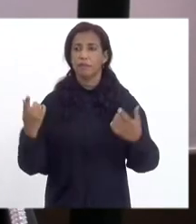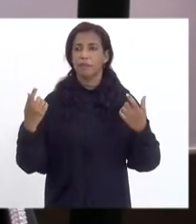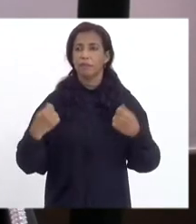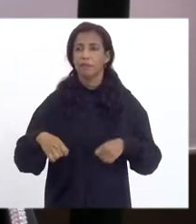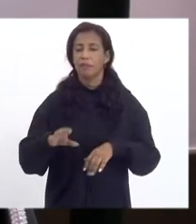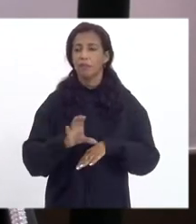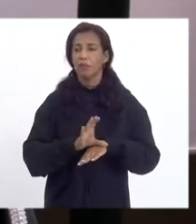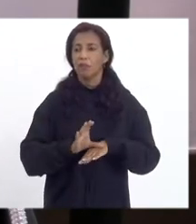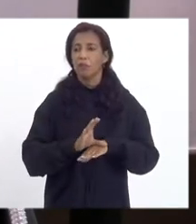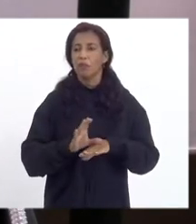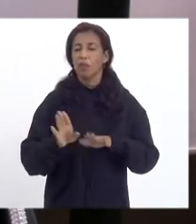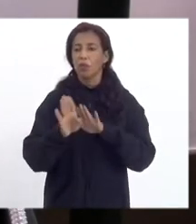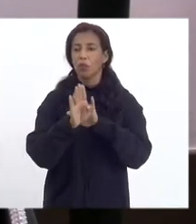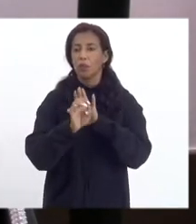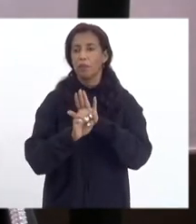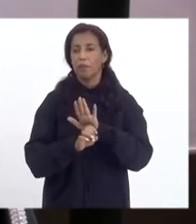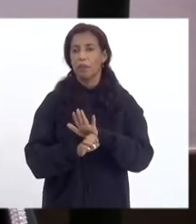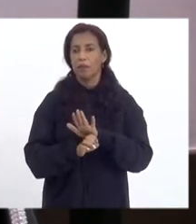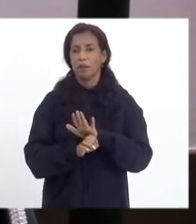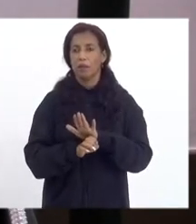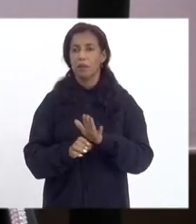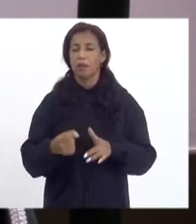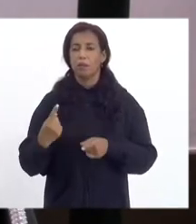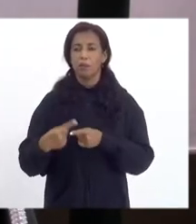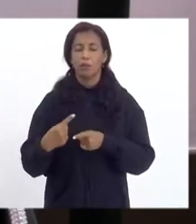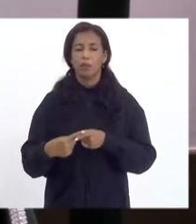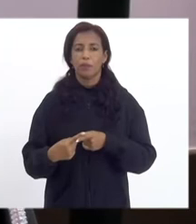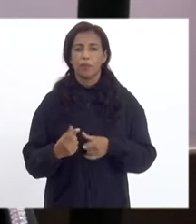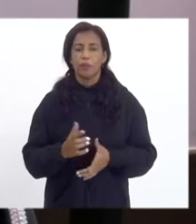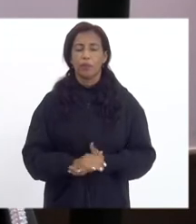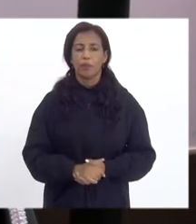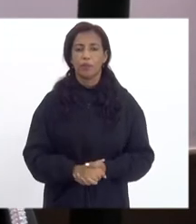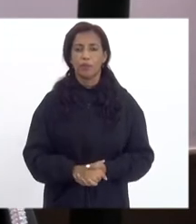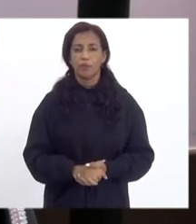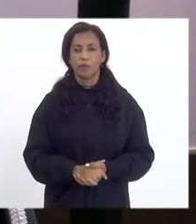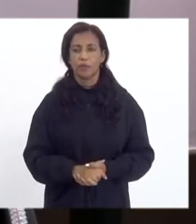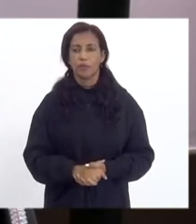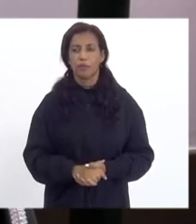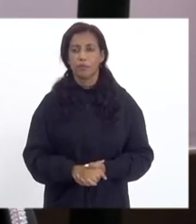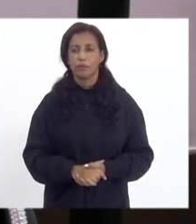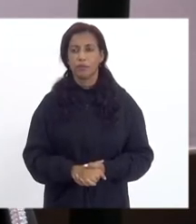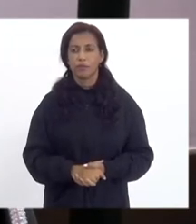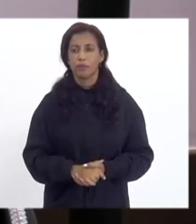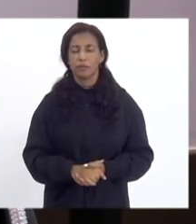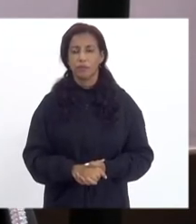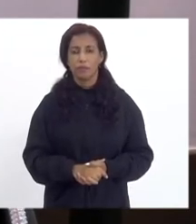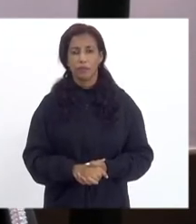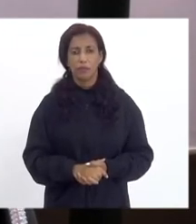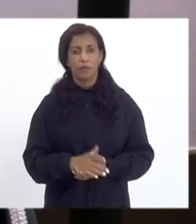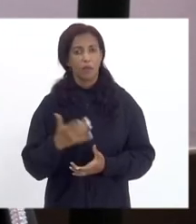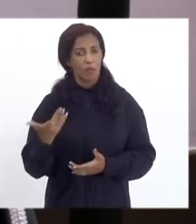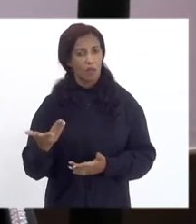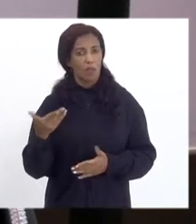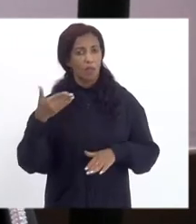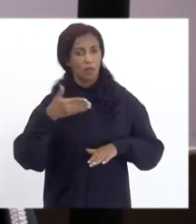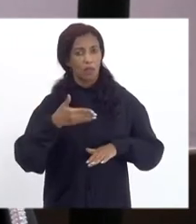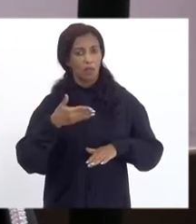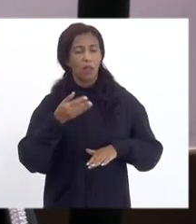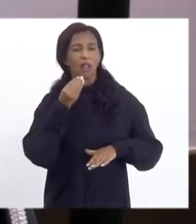pela constitucionalidade com emenda, porque é um preceito constitucional